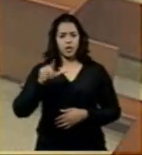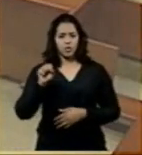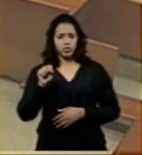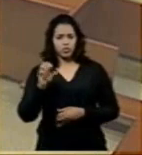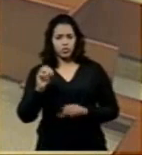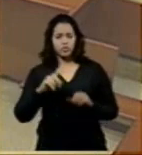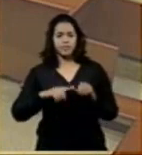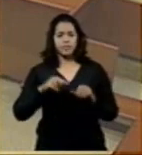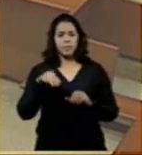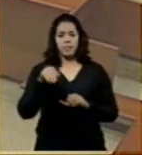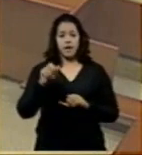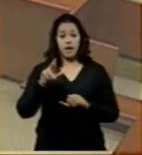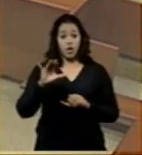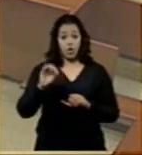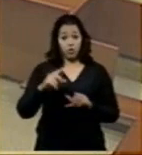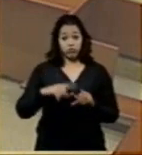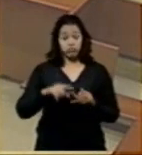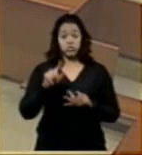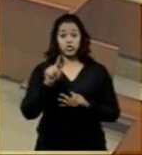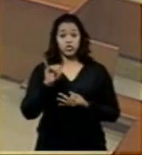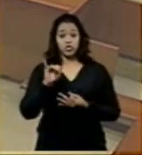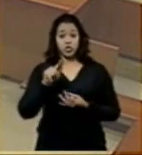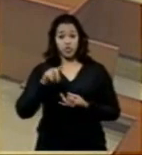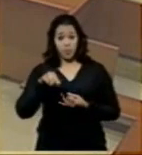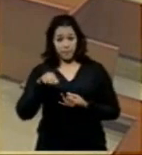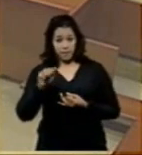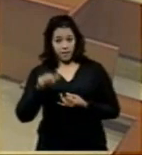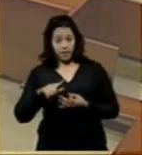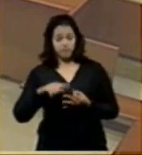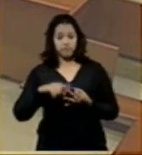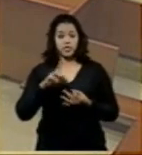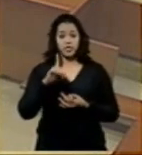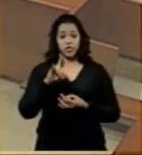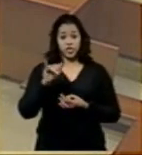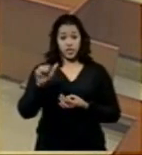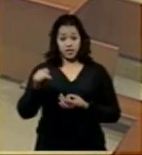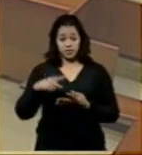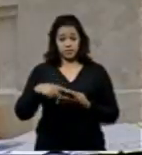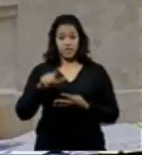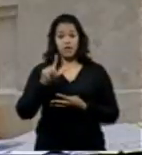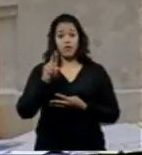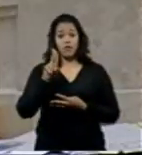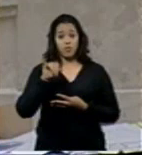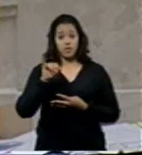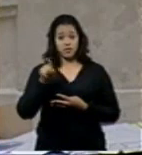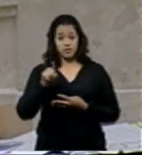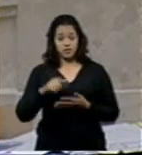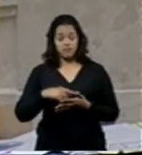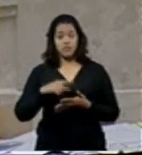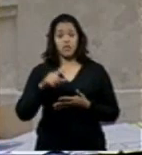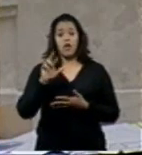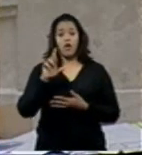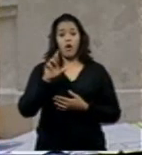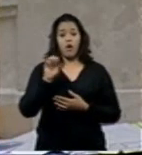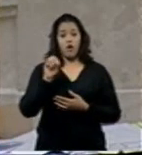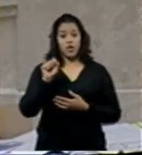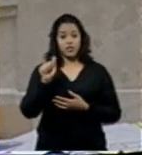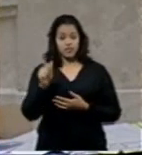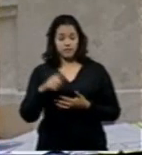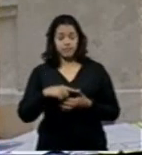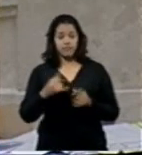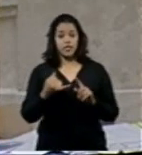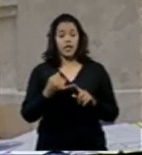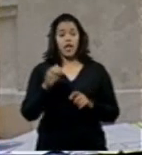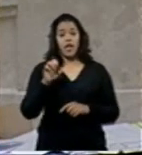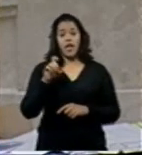Marco Aurélio, Gilmar Mendes, Ricardo Lewandowski, Dias Toffoli, Luiz Fux, Rosa Weber, Roberto Barroso,